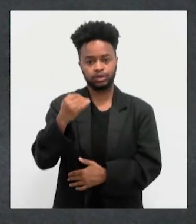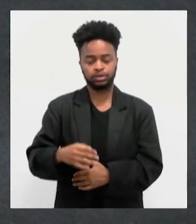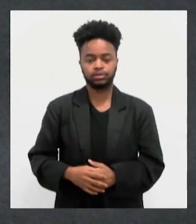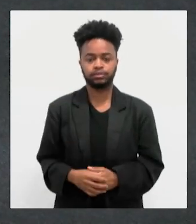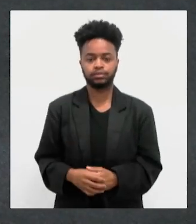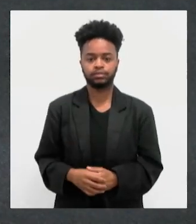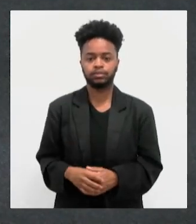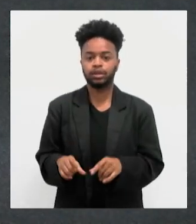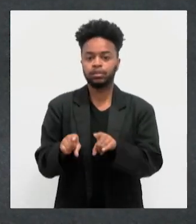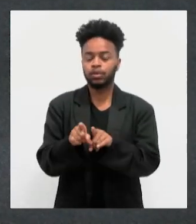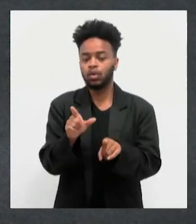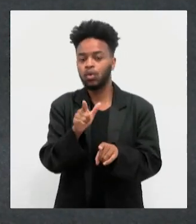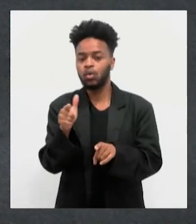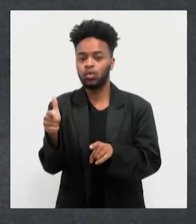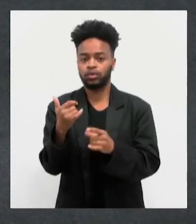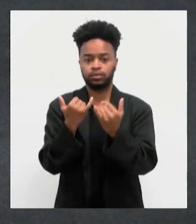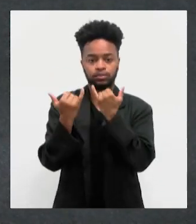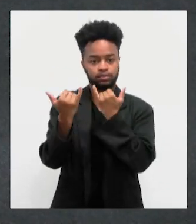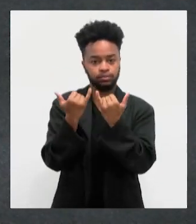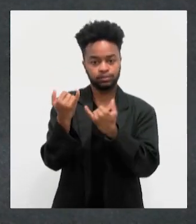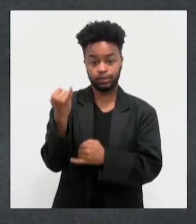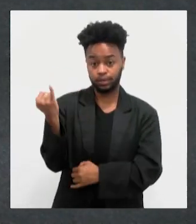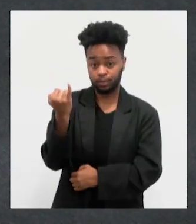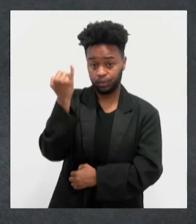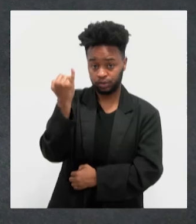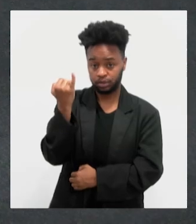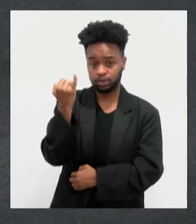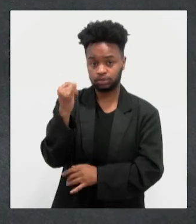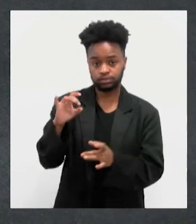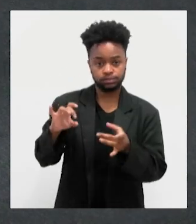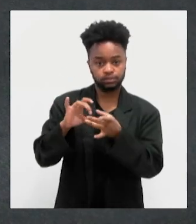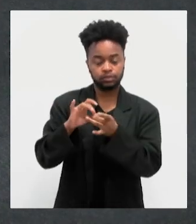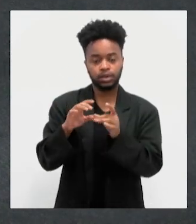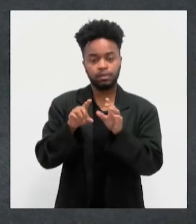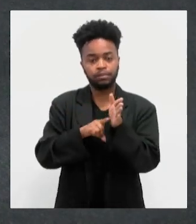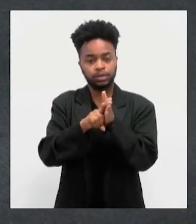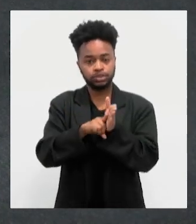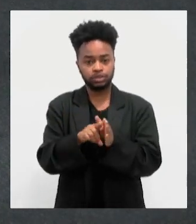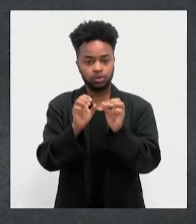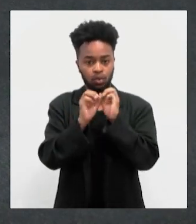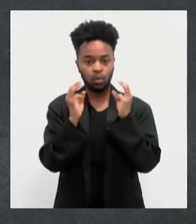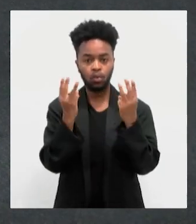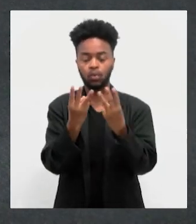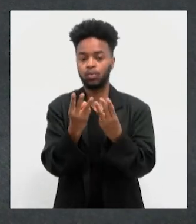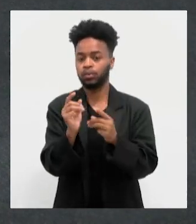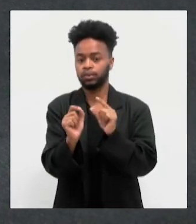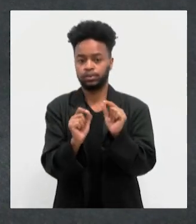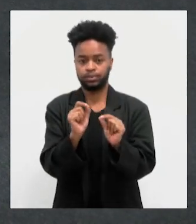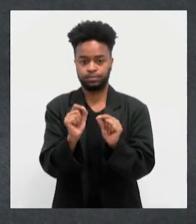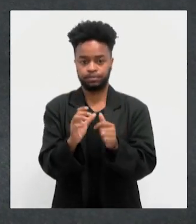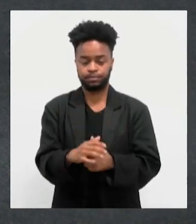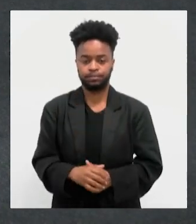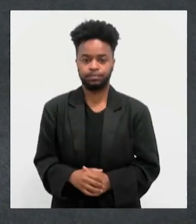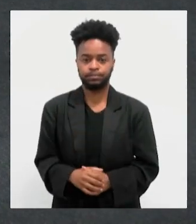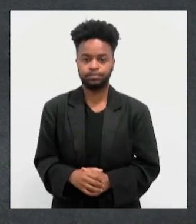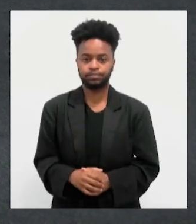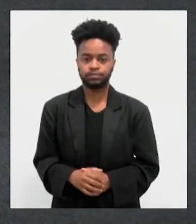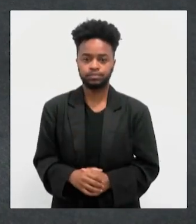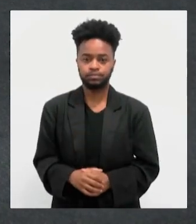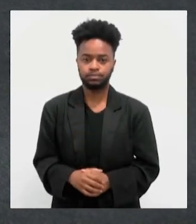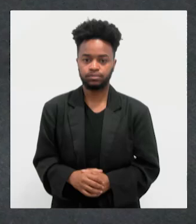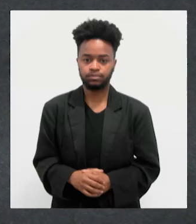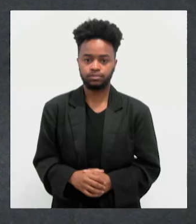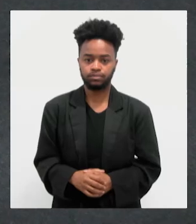outro dado muito interessante também dessa pesquisa da ONU é que eles dizem que